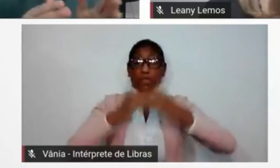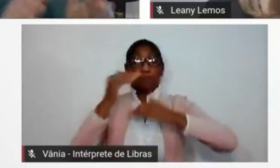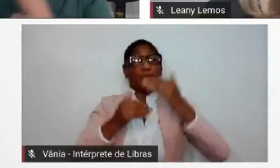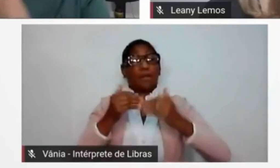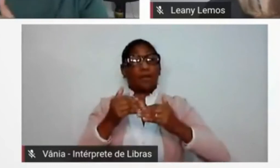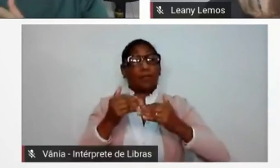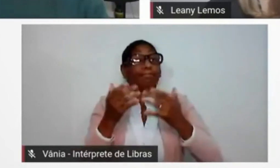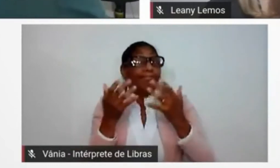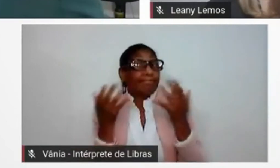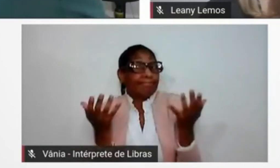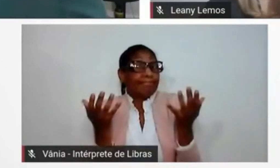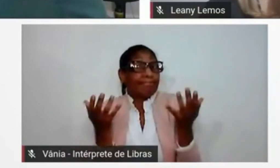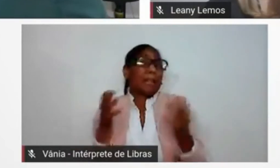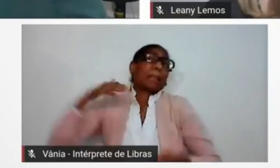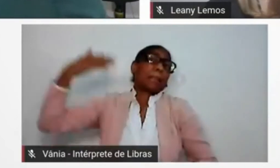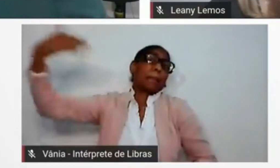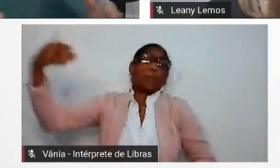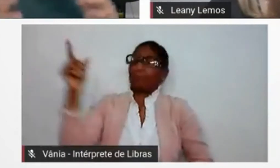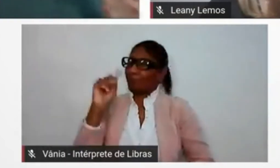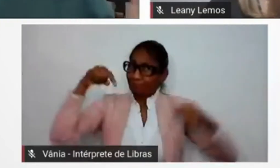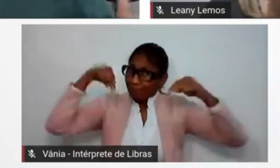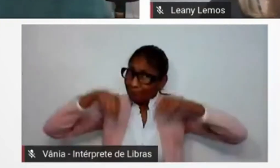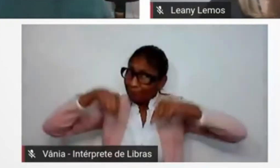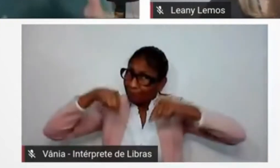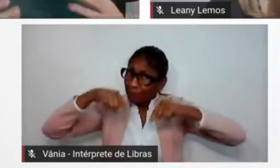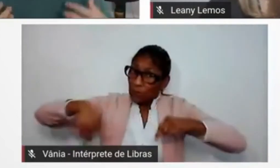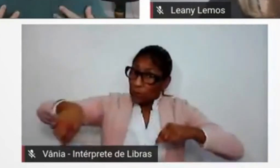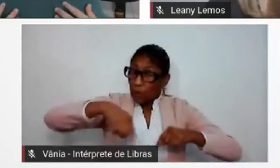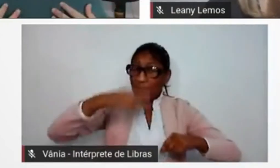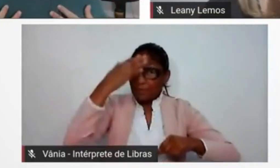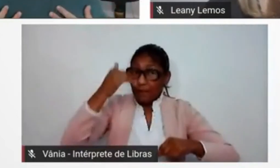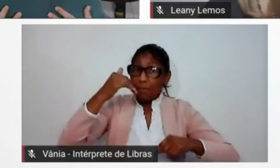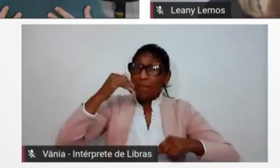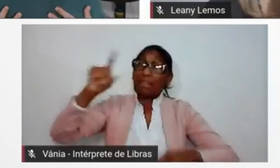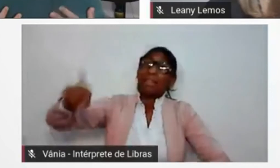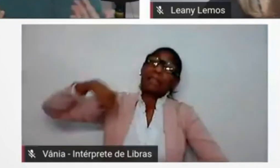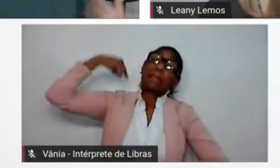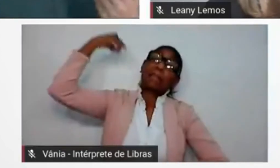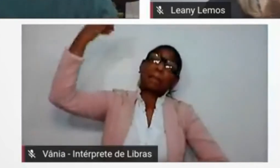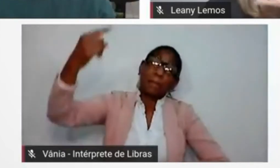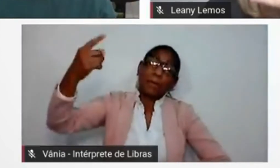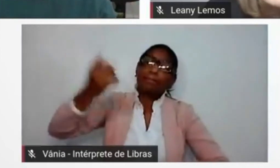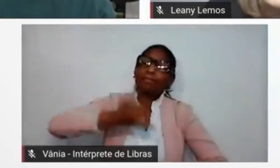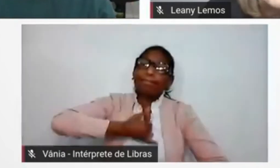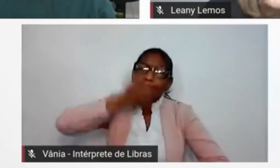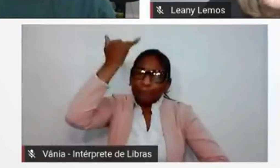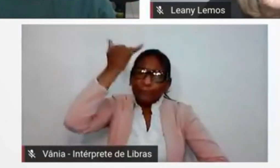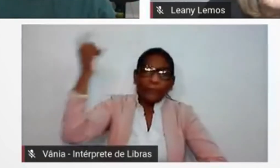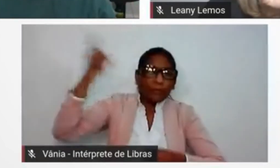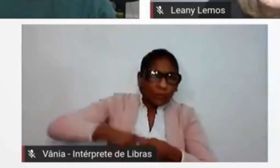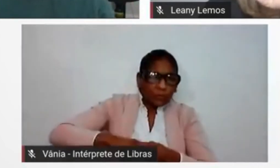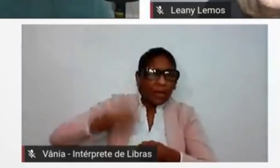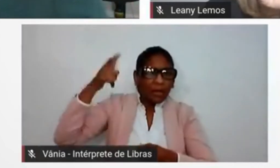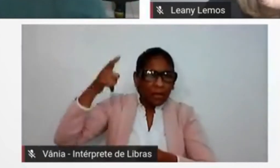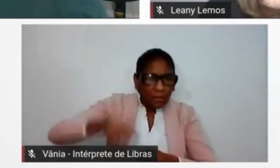Isso não se adia, né? Tudo aquilo que nós todos adiamos, que nós gostaríamos de ter feito, é mais difícil de se aprender